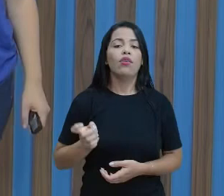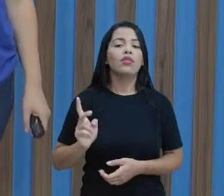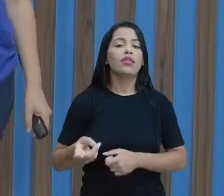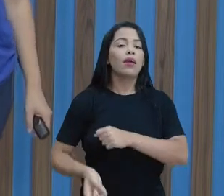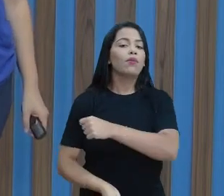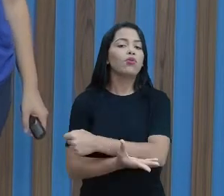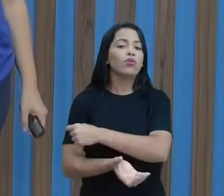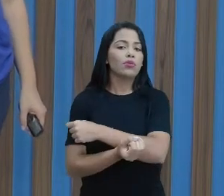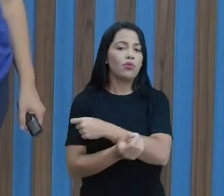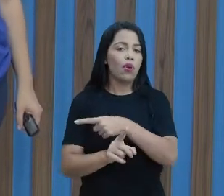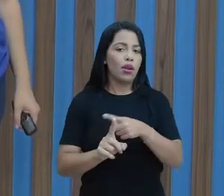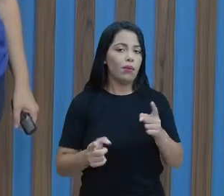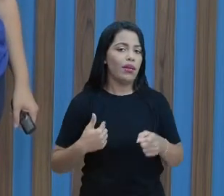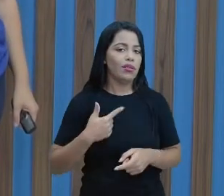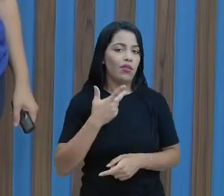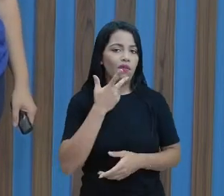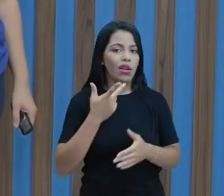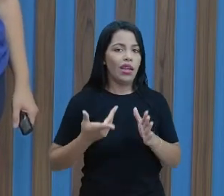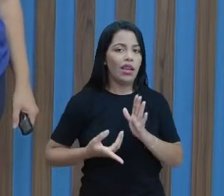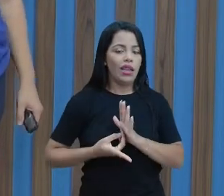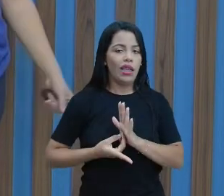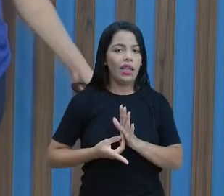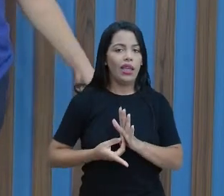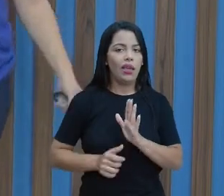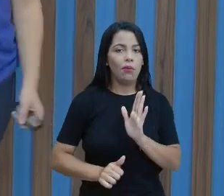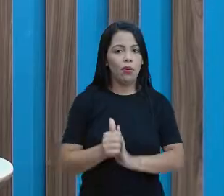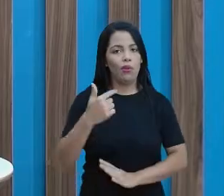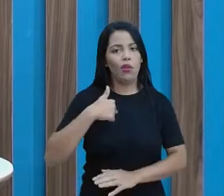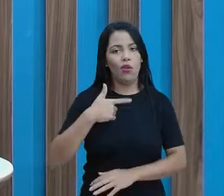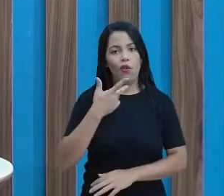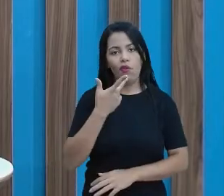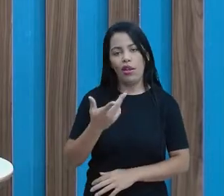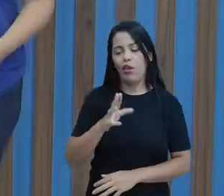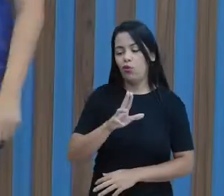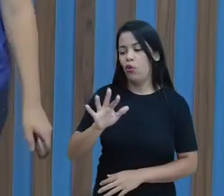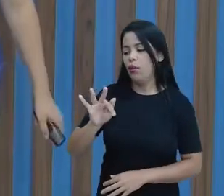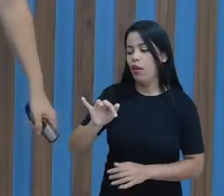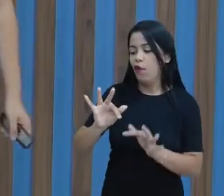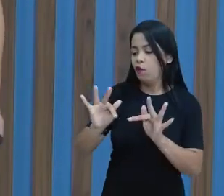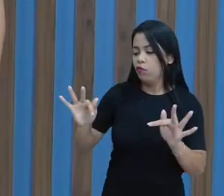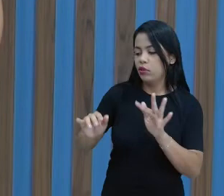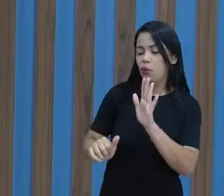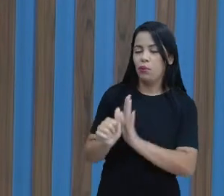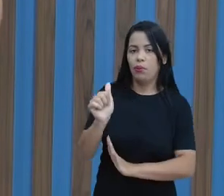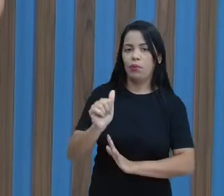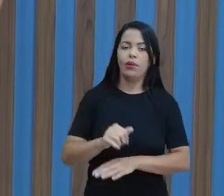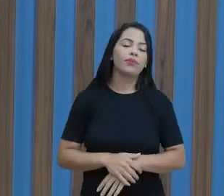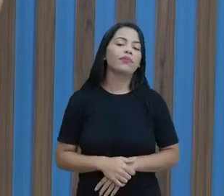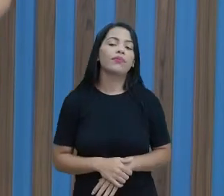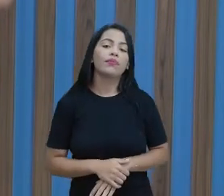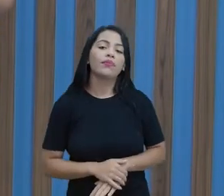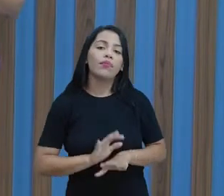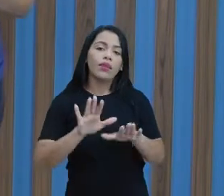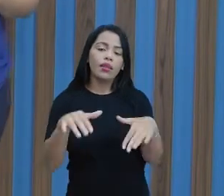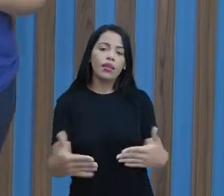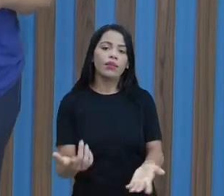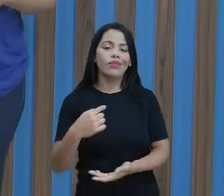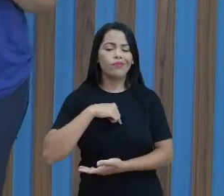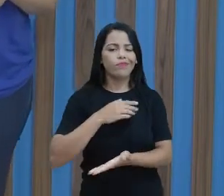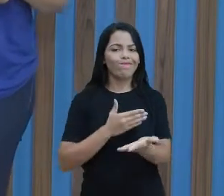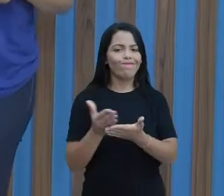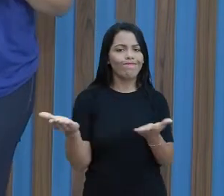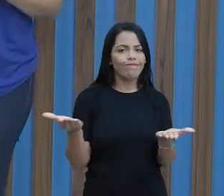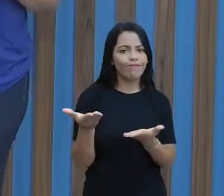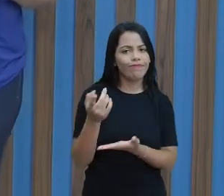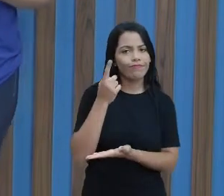eu tinha dado spoiler primeiro, que eu falei o nome função antes, não foi? Foi verdade. Vida. Tá bom. Então, vamos seguindo por aqui, né, gente? A gente vai começar agora